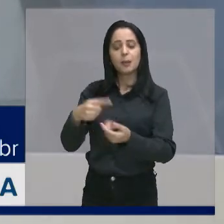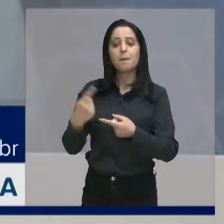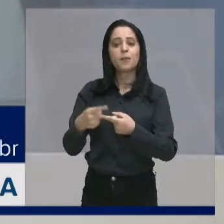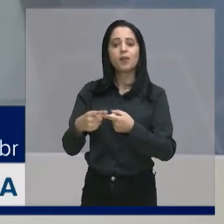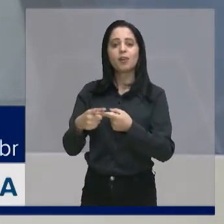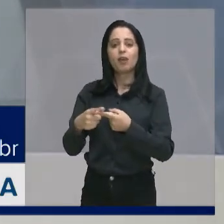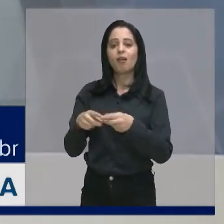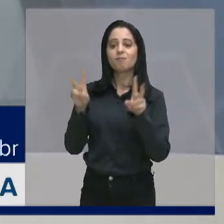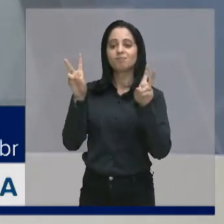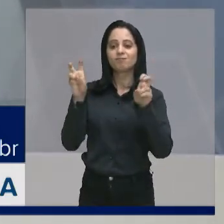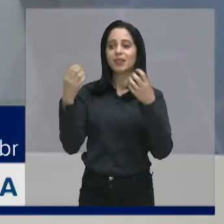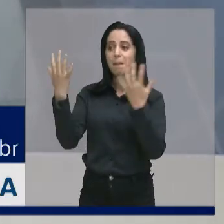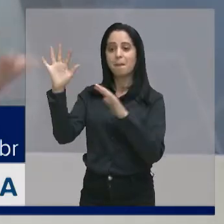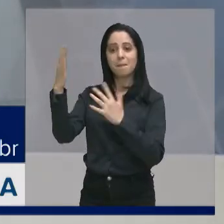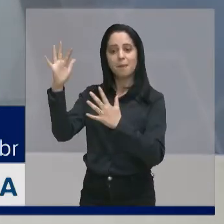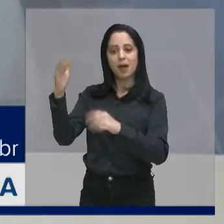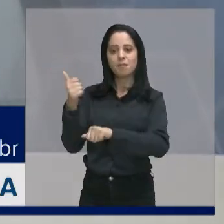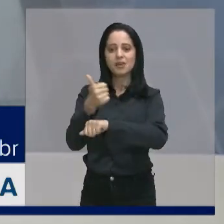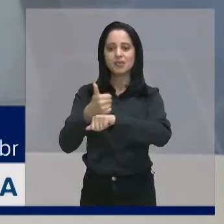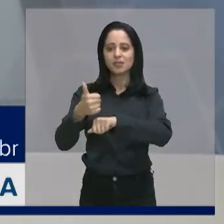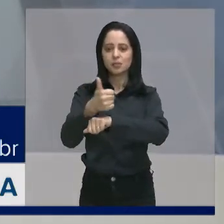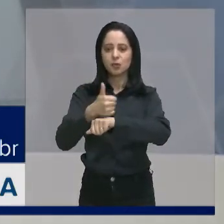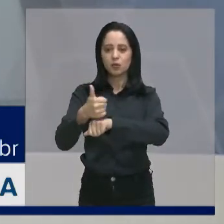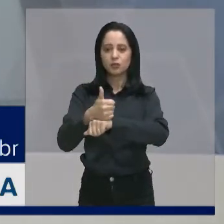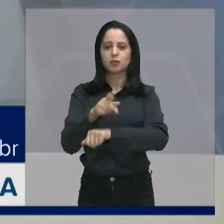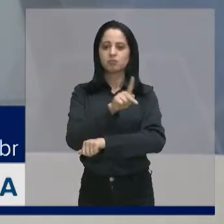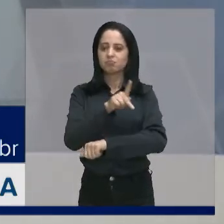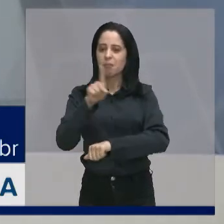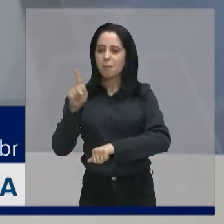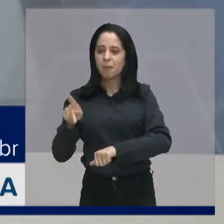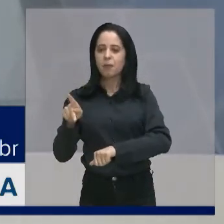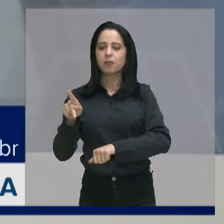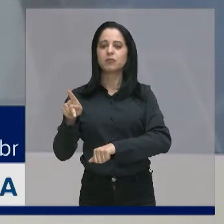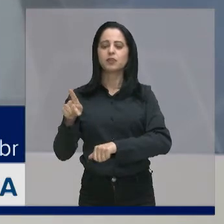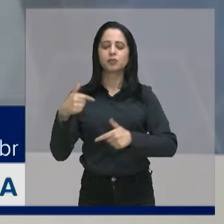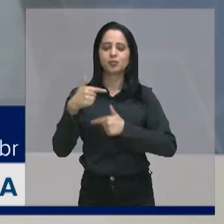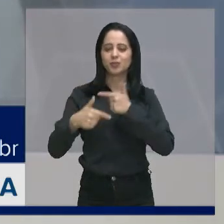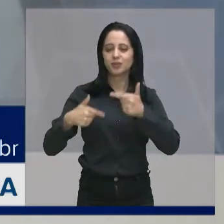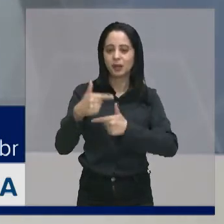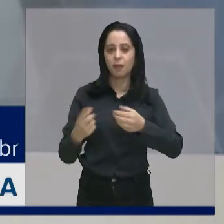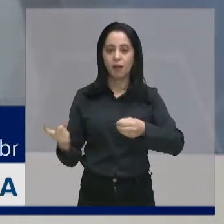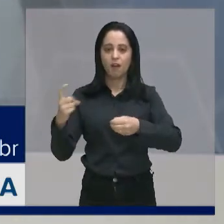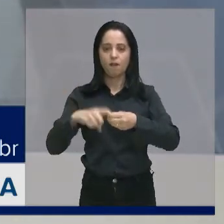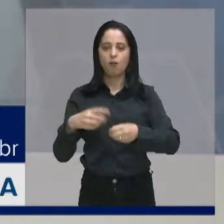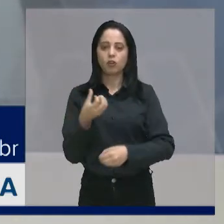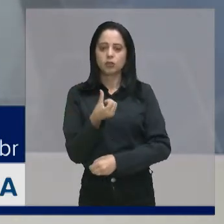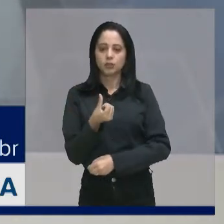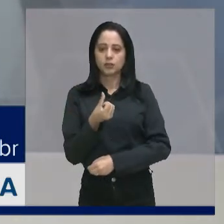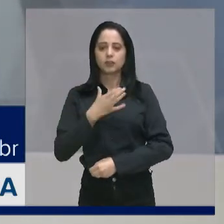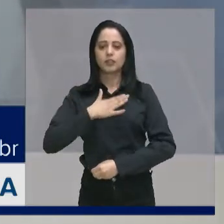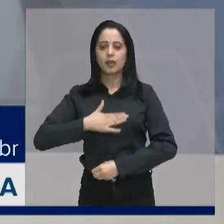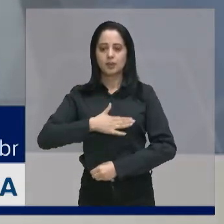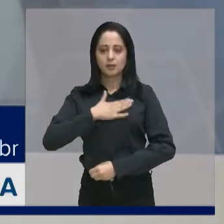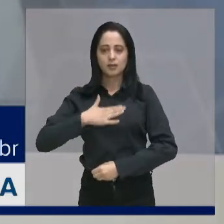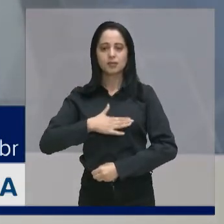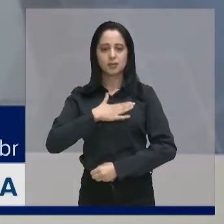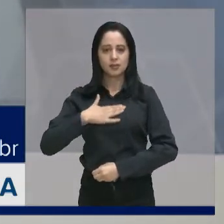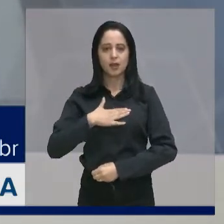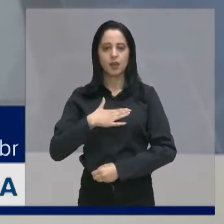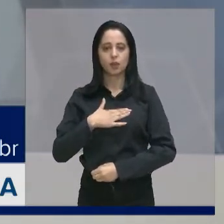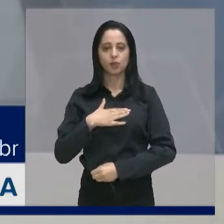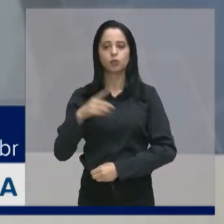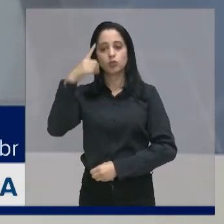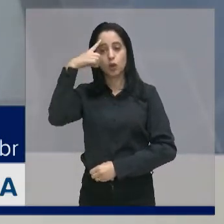dos profissionais da educação, também está retornando às aulas. Dia 6 de agosto, a gente comemora o Dia dos Profissionais